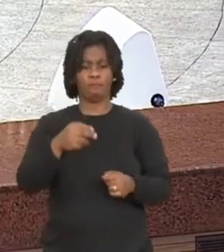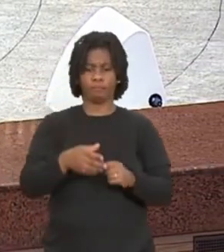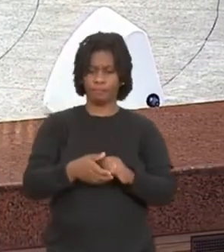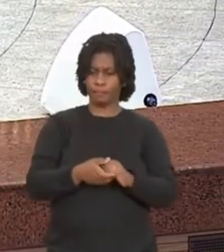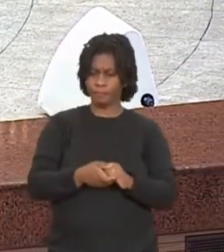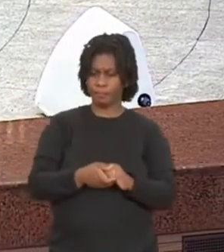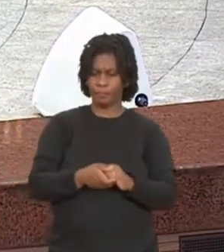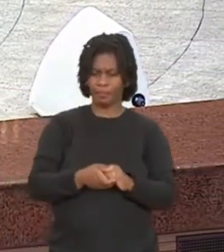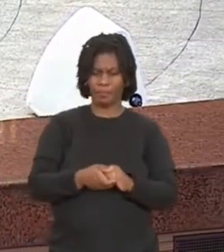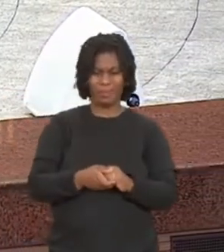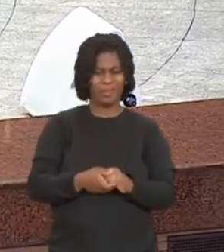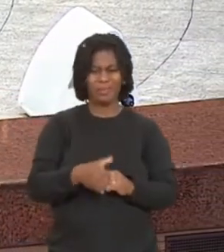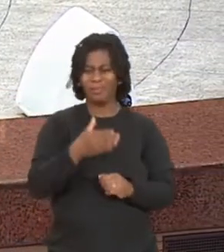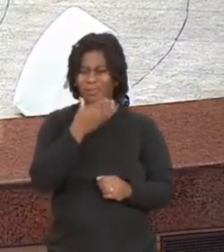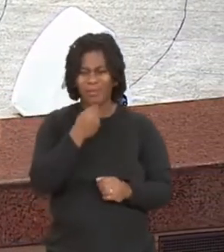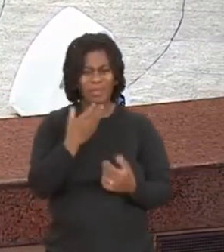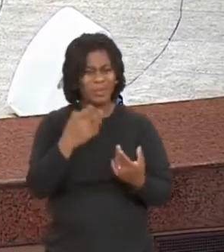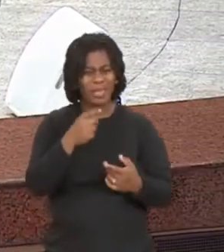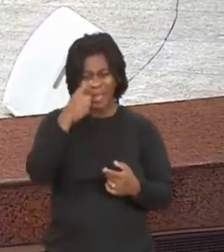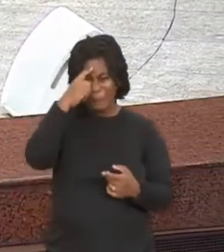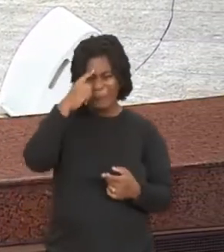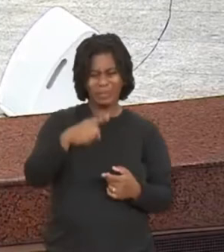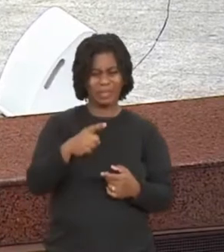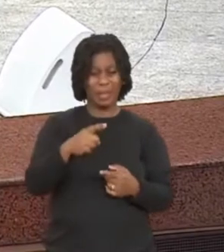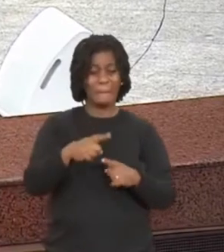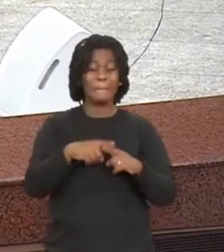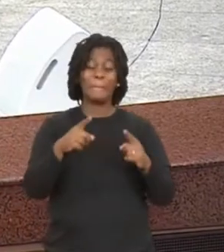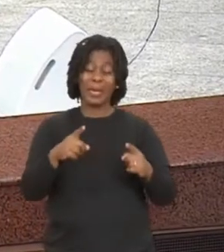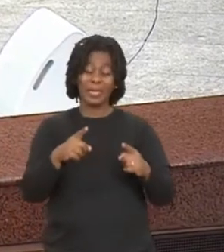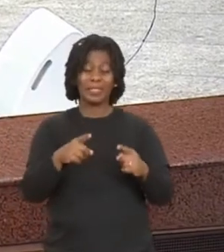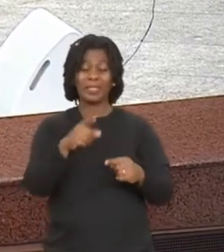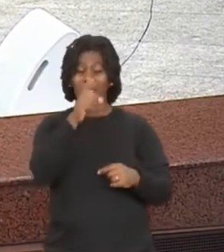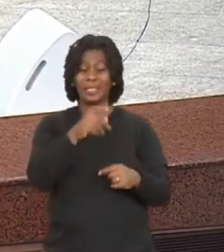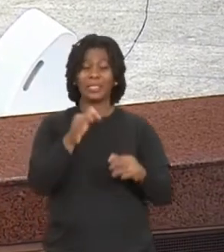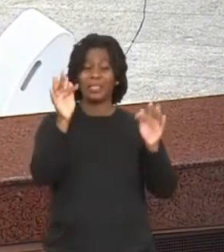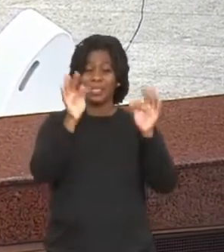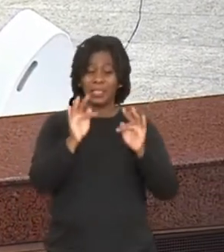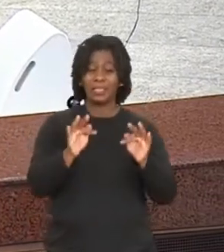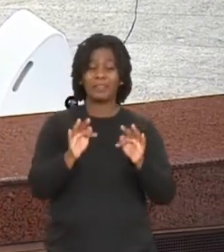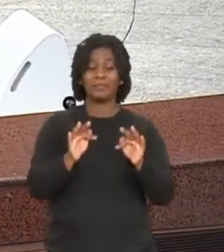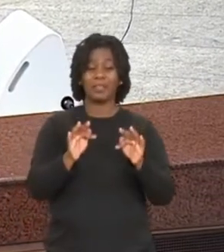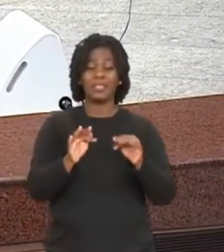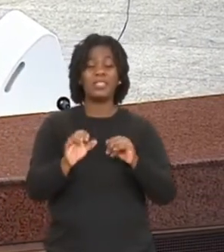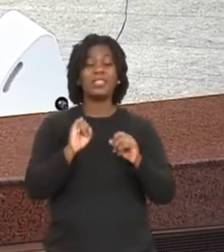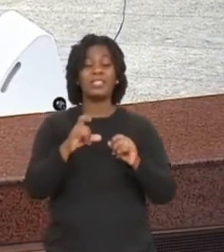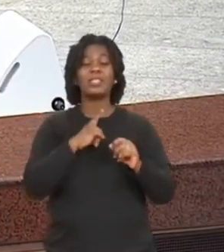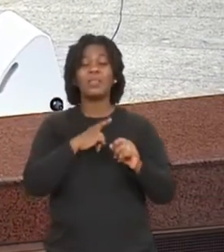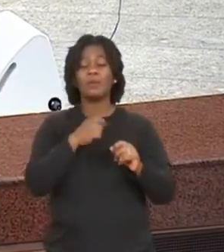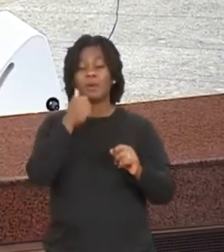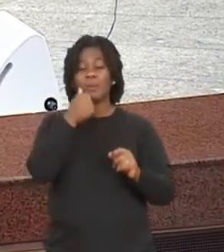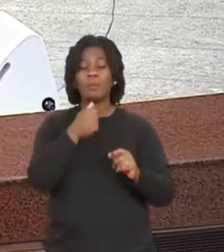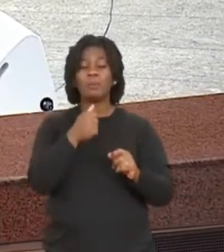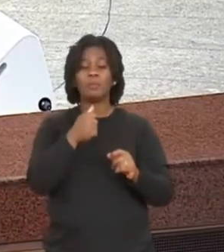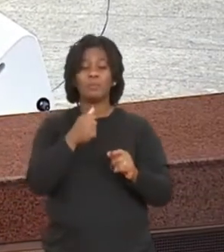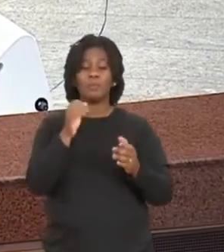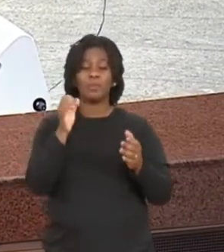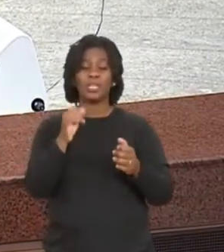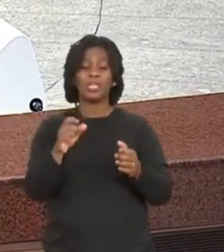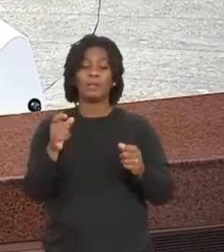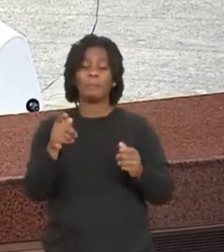Ele não quer mandar em você não, mas ele seria muito feliz se ele tivesse uma mulher de Deus do lado.